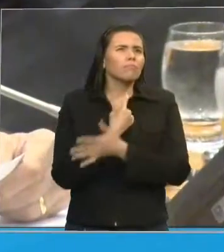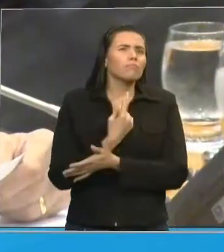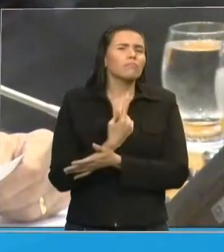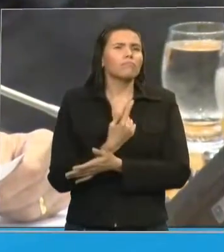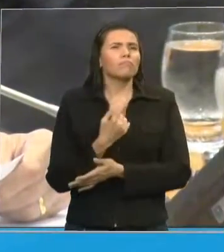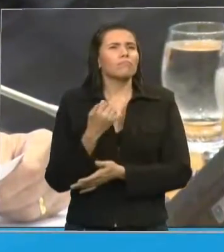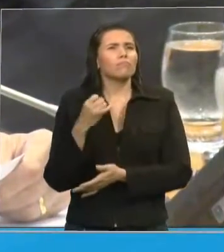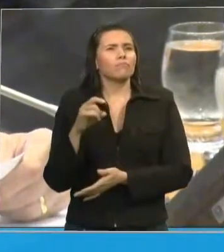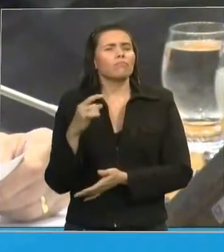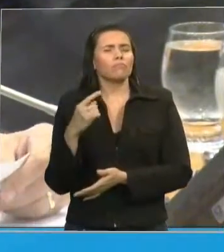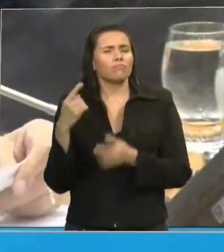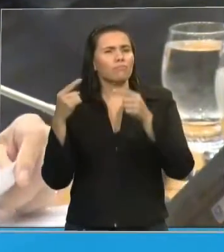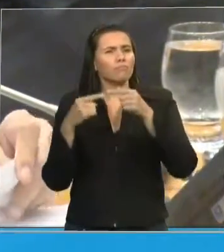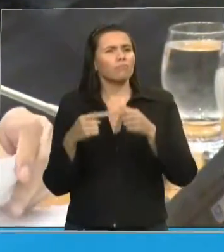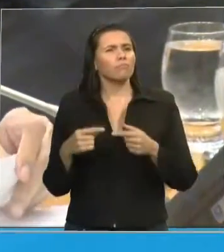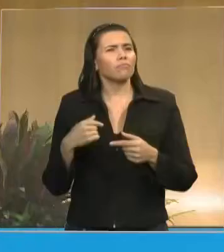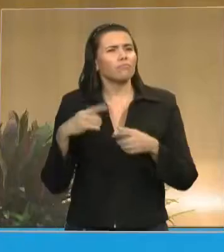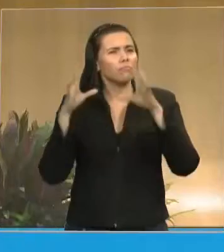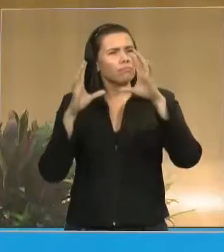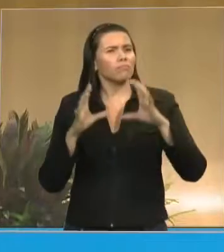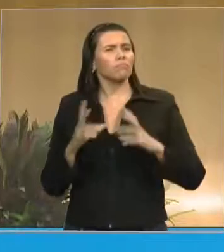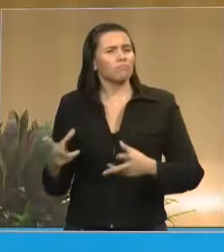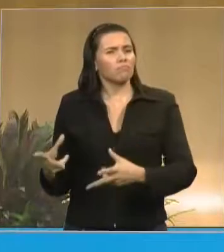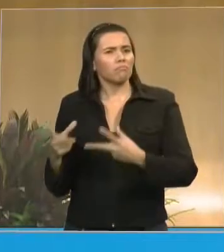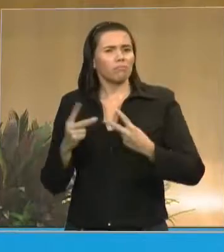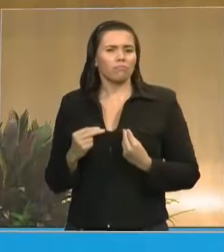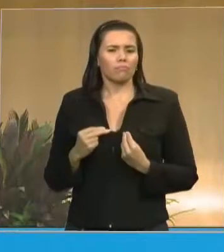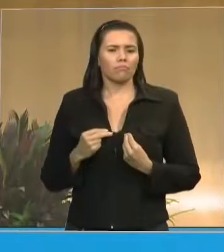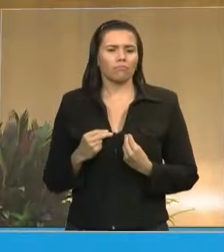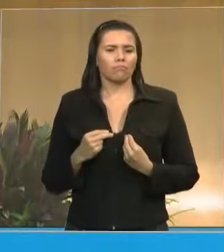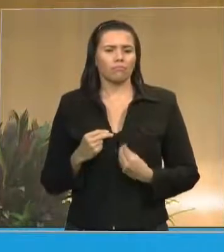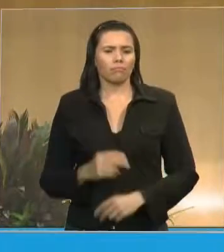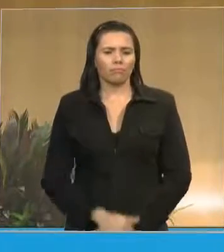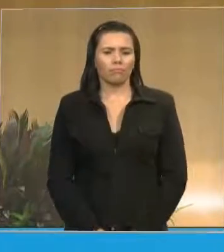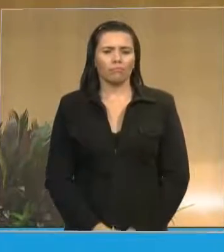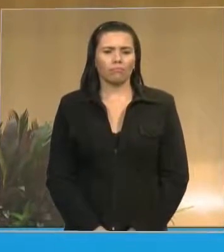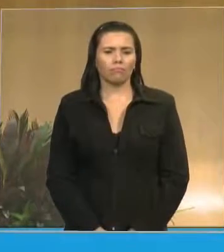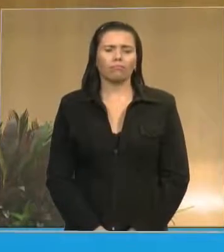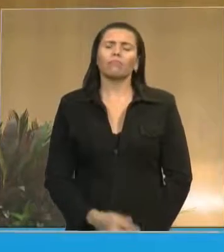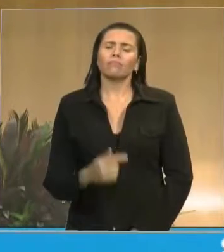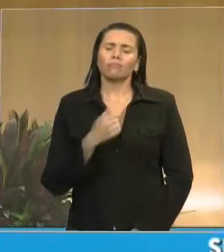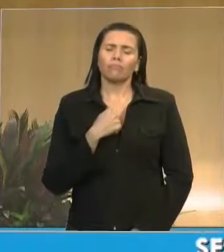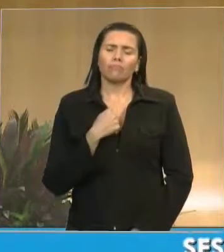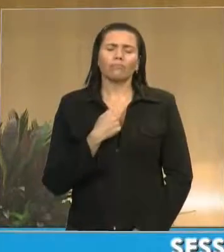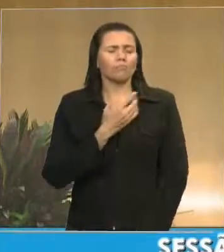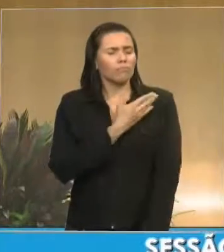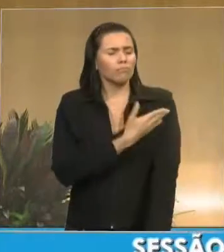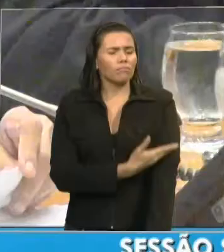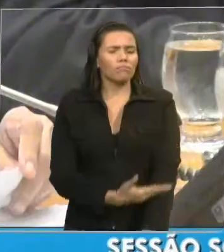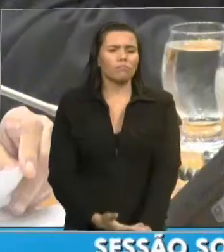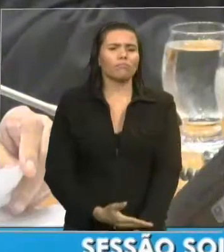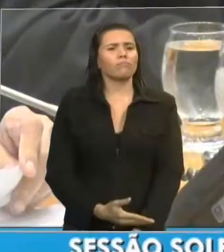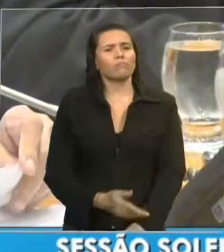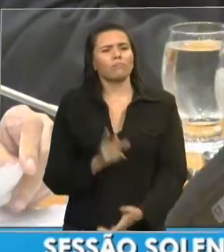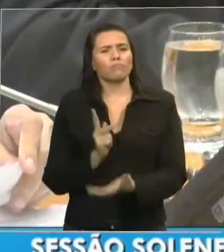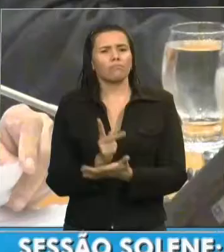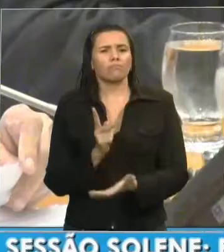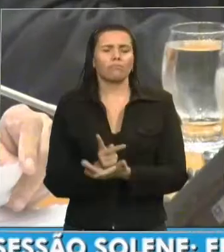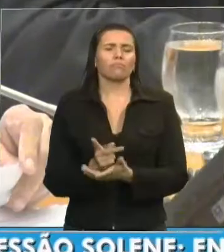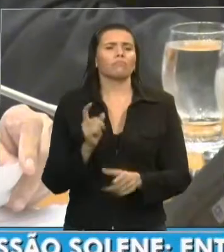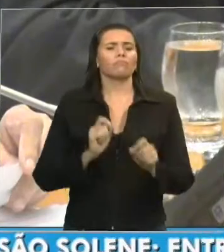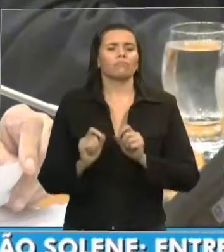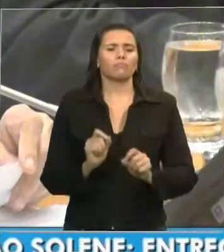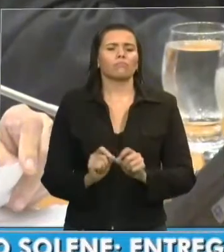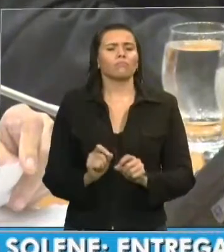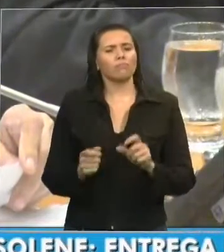honra. Faz parte da minha personalidade procurar fazer o melhor que posso sempre que me é